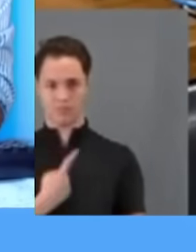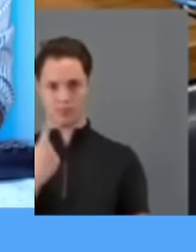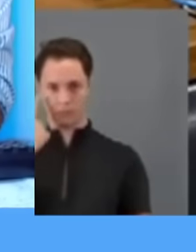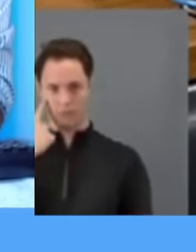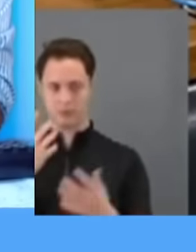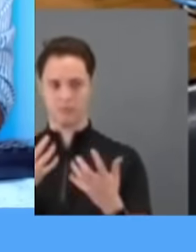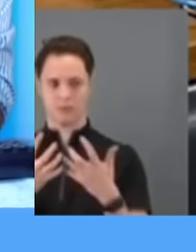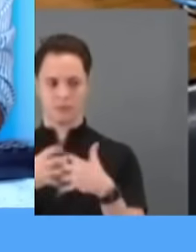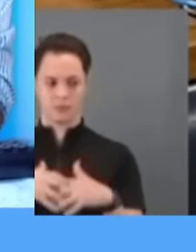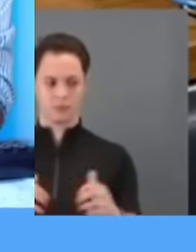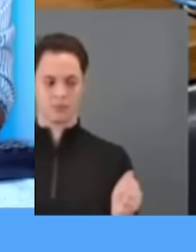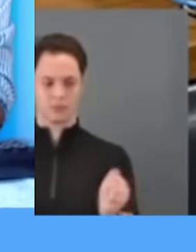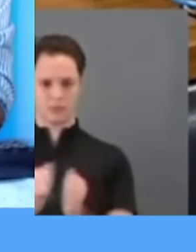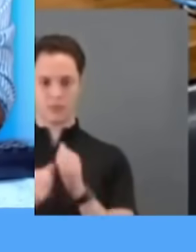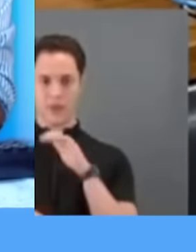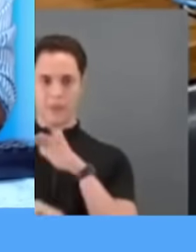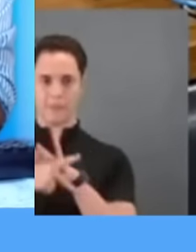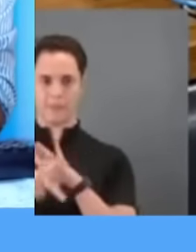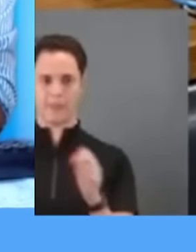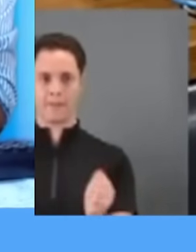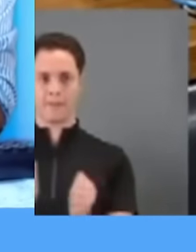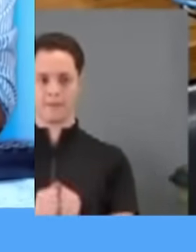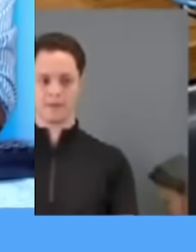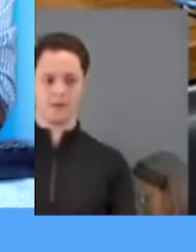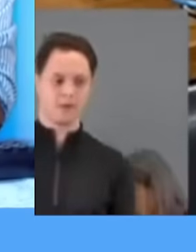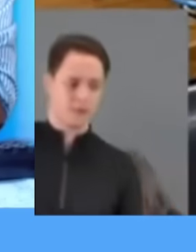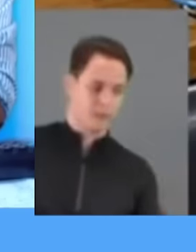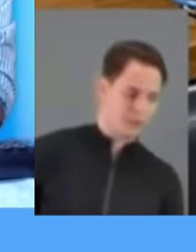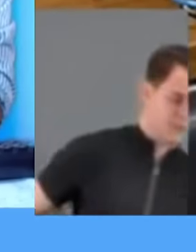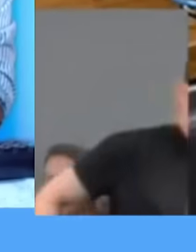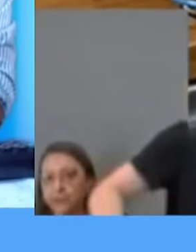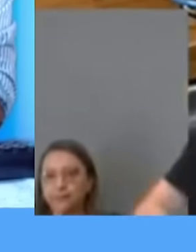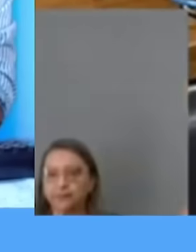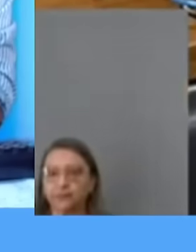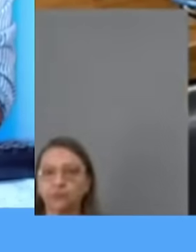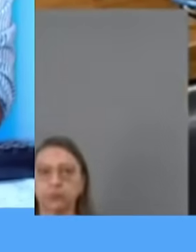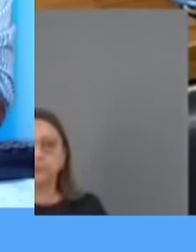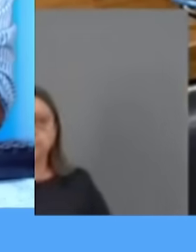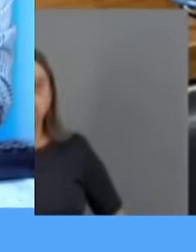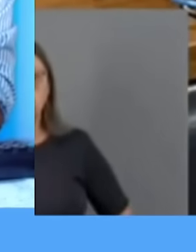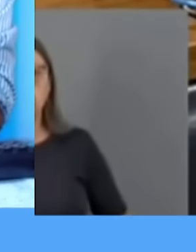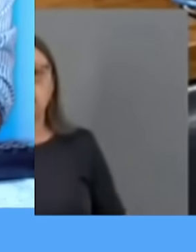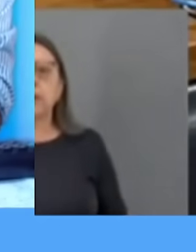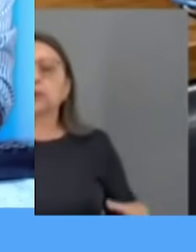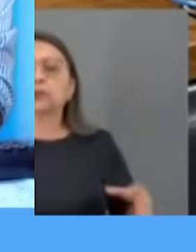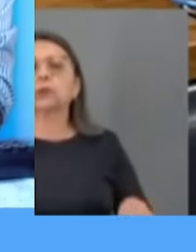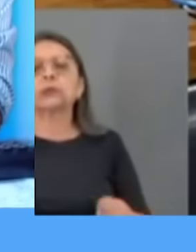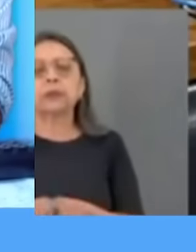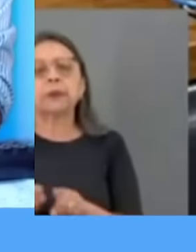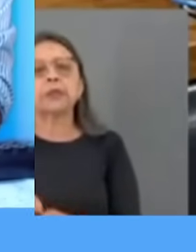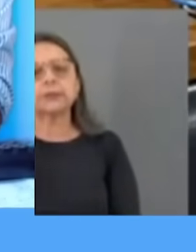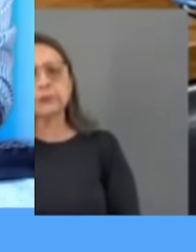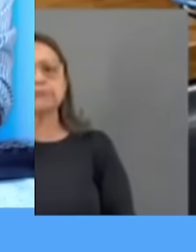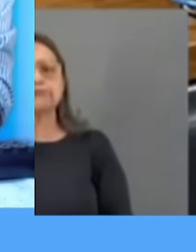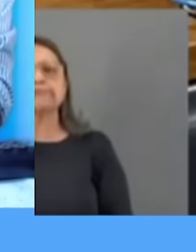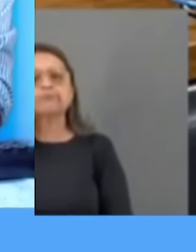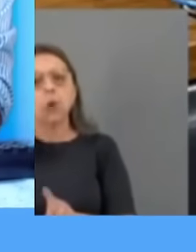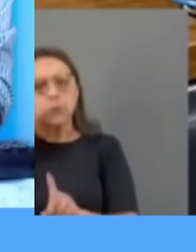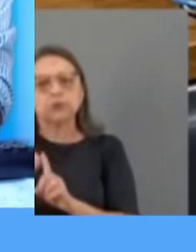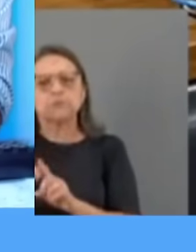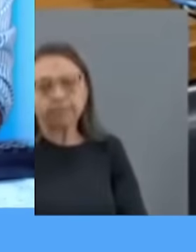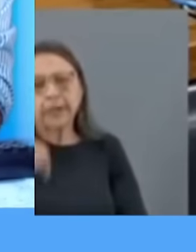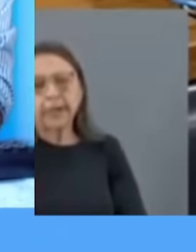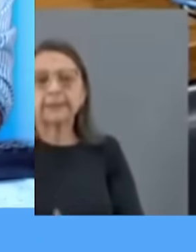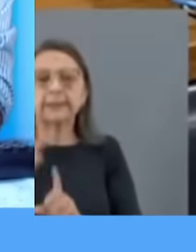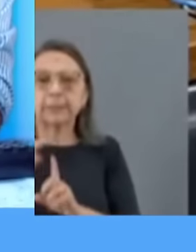para o deslocamento de manifestantes com acesso a armas, CACs e a intenção manifesta de invadir o Congresso